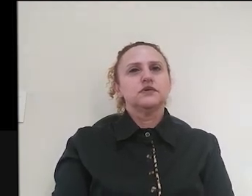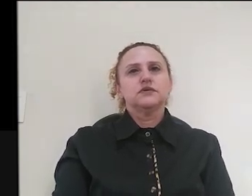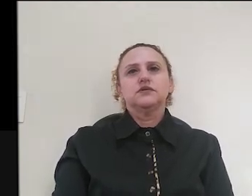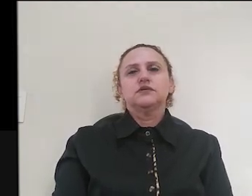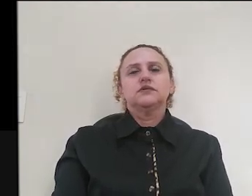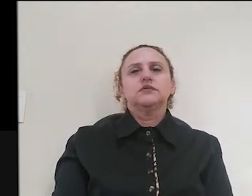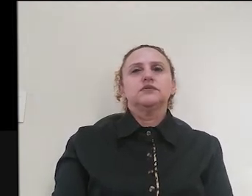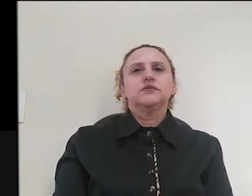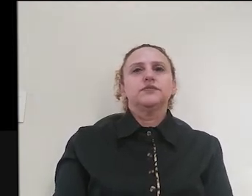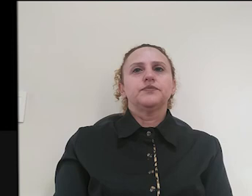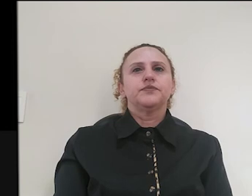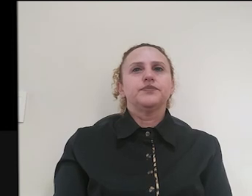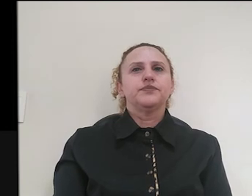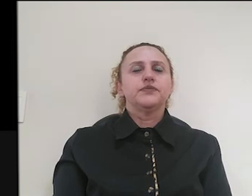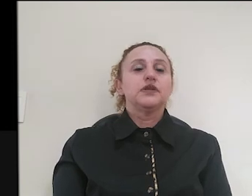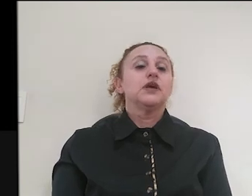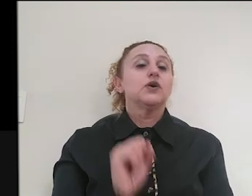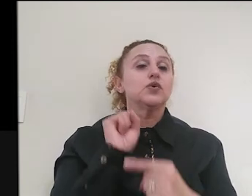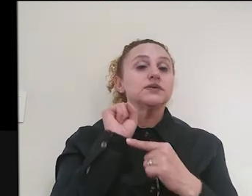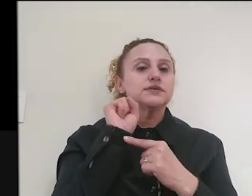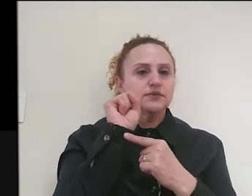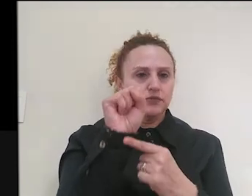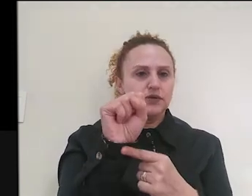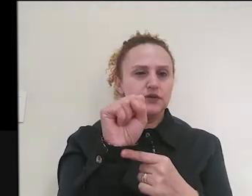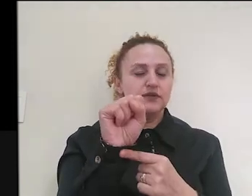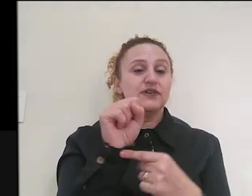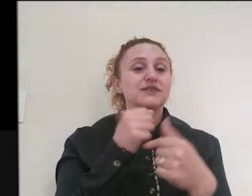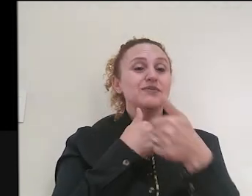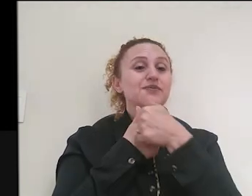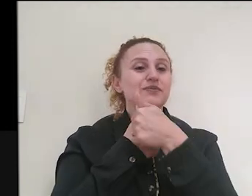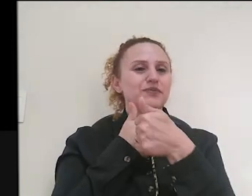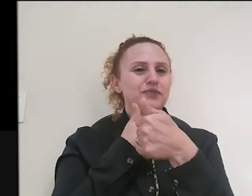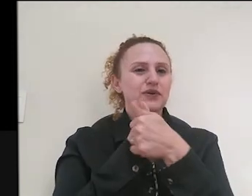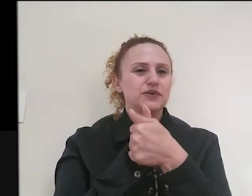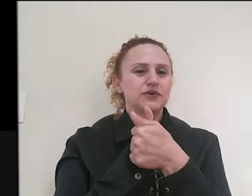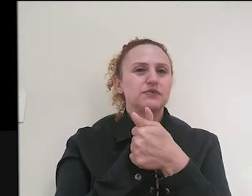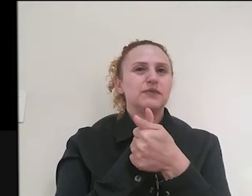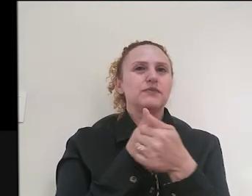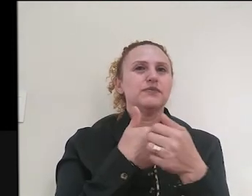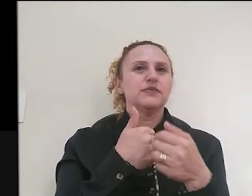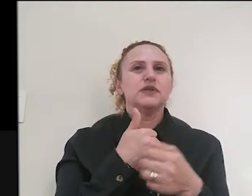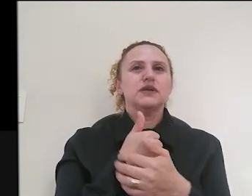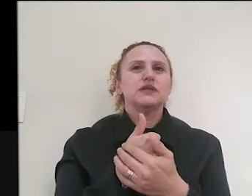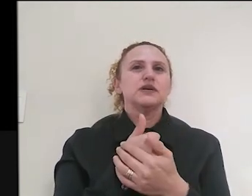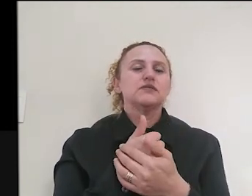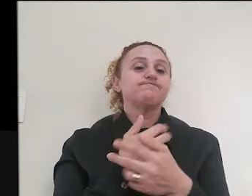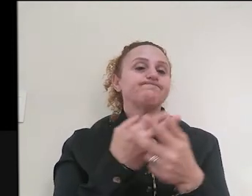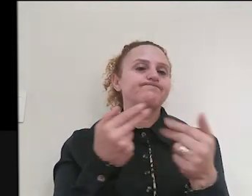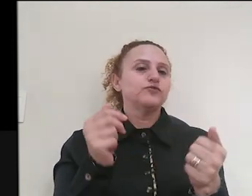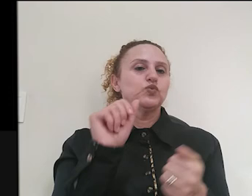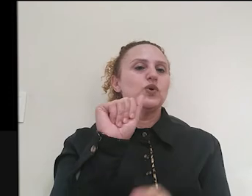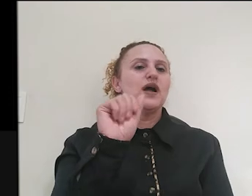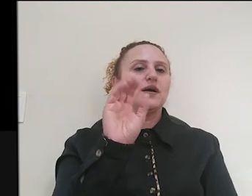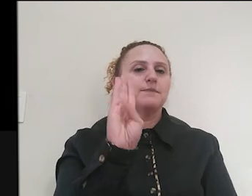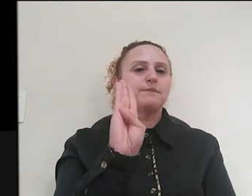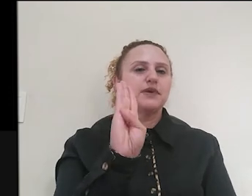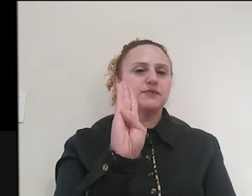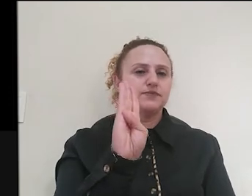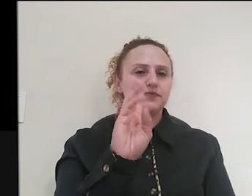vai, cujo simbolismo vai se aproximar bastante já desse absurdo, né? O impressionismo, então,